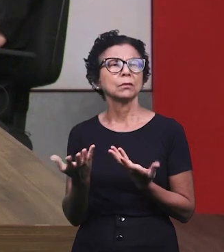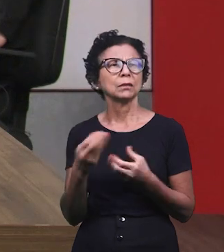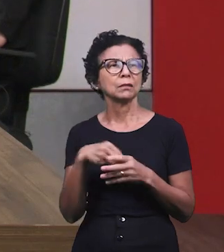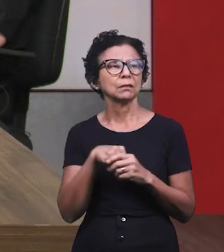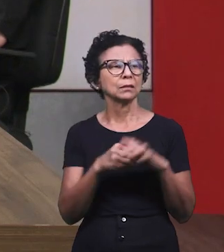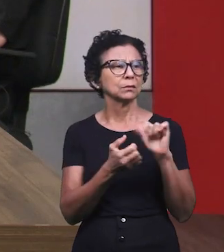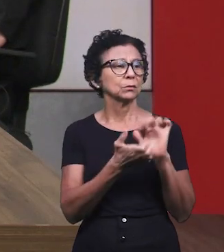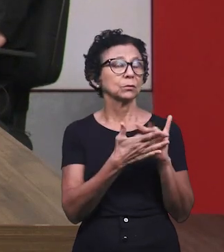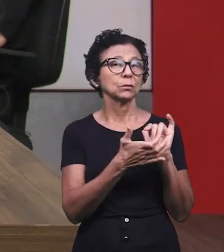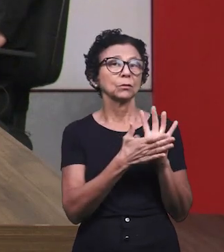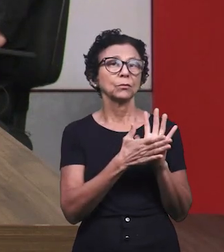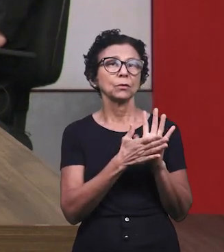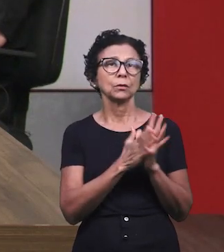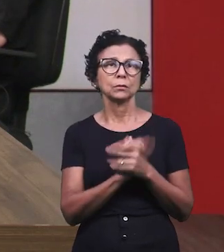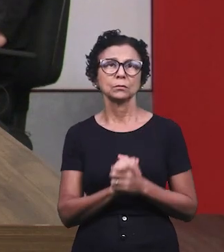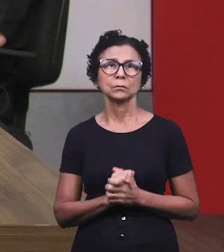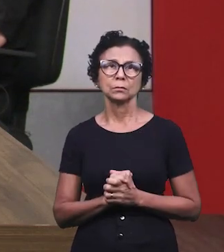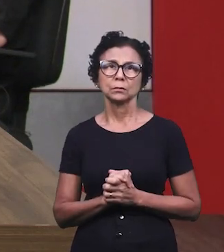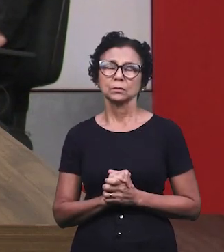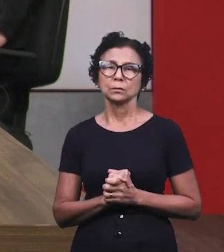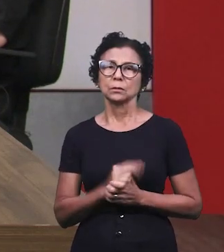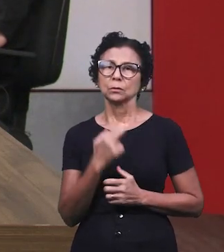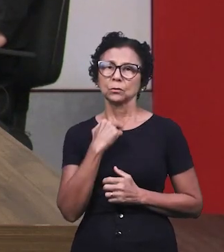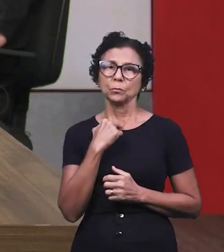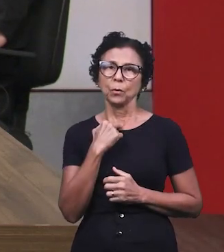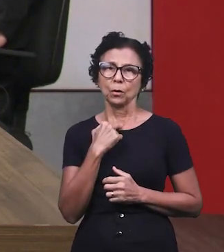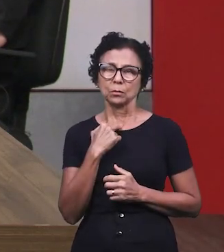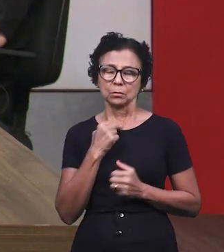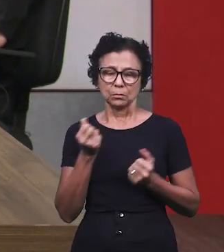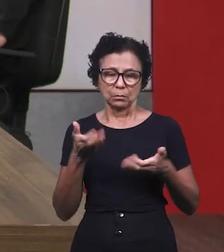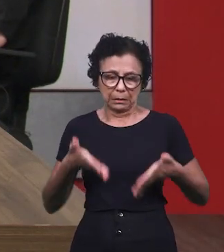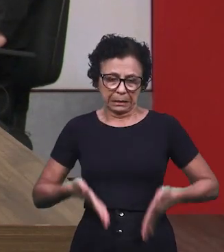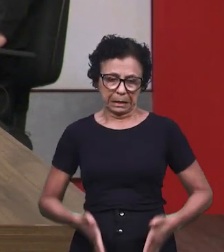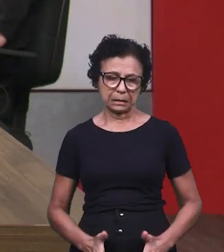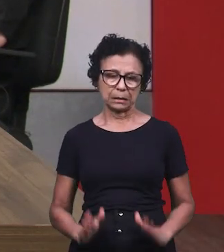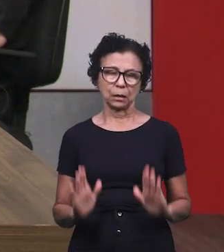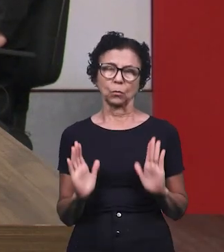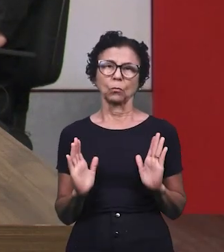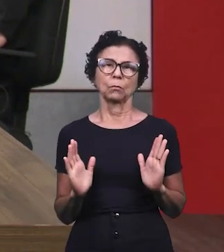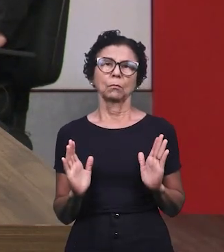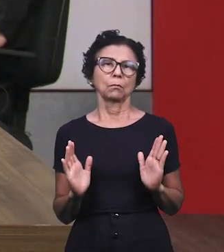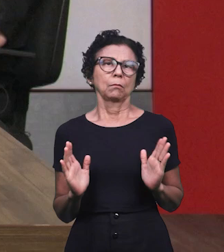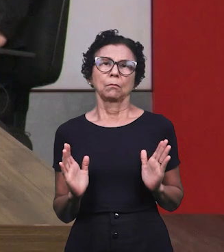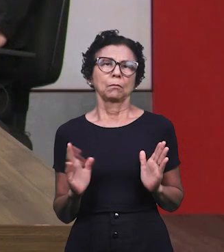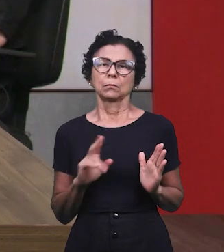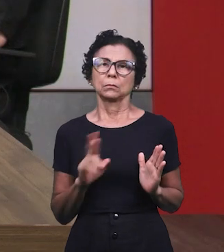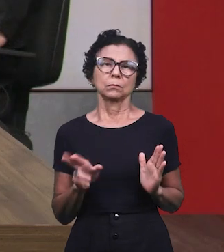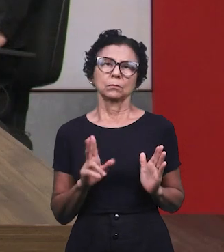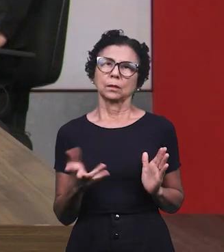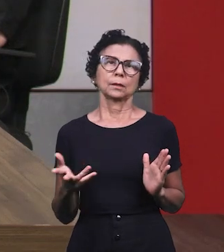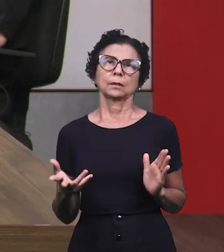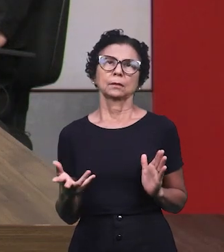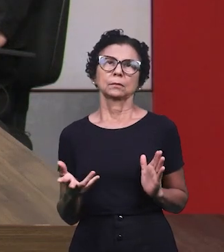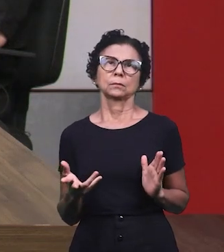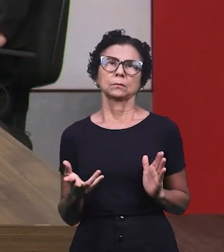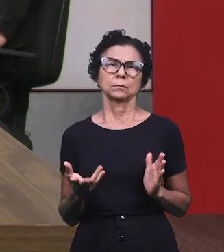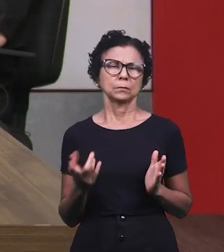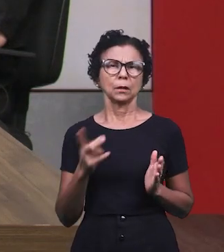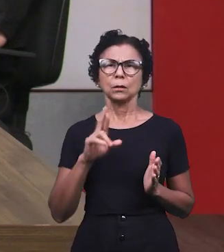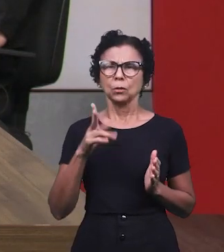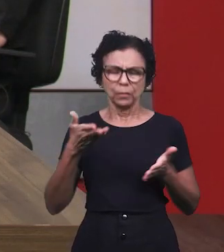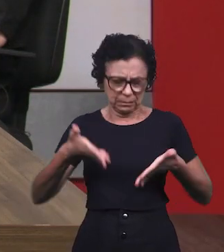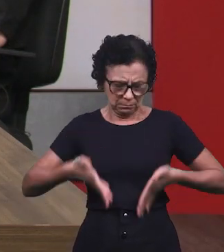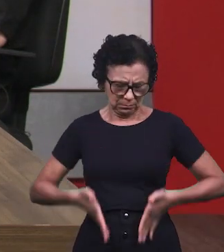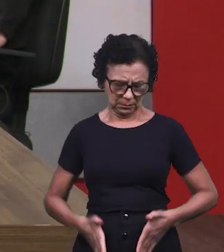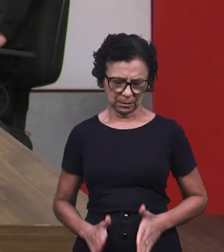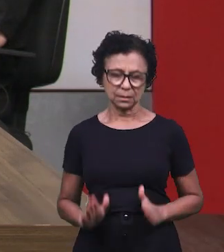nascer uma criança, né? Então já começa aí. E aí a gente entende que não é esse nasceu. Mas e agora? Tá